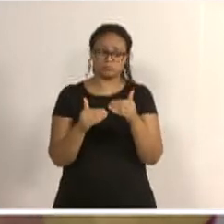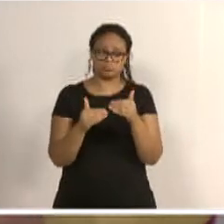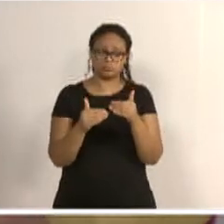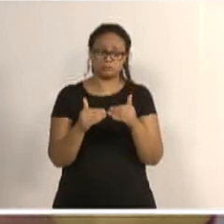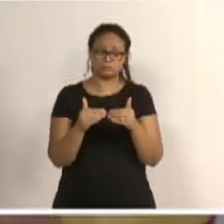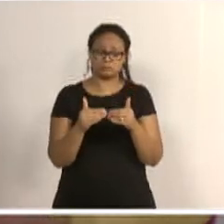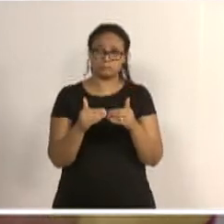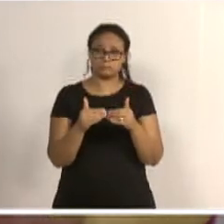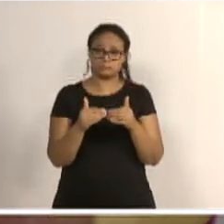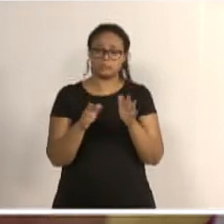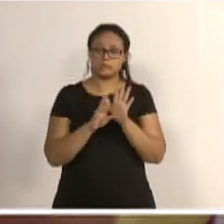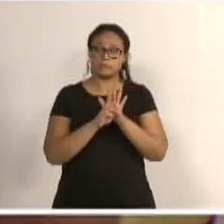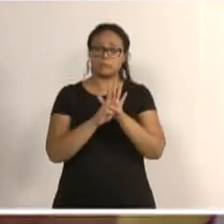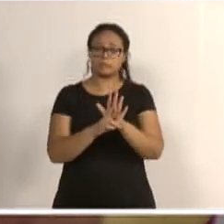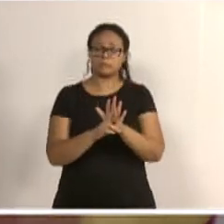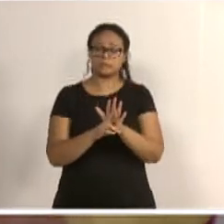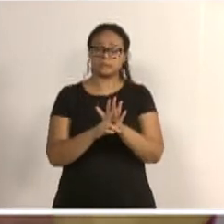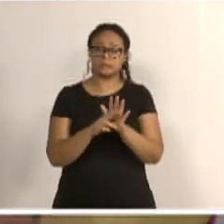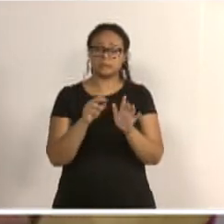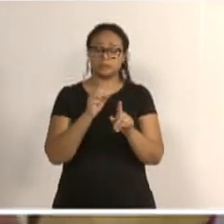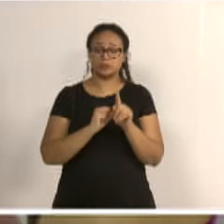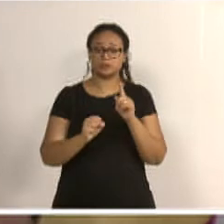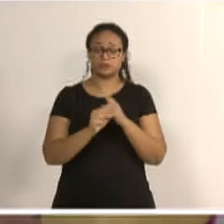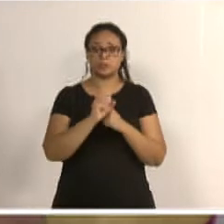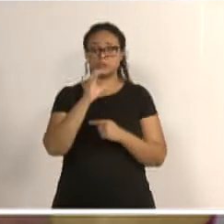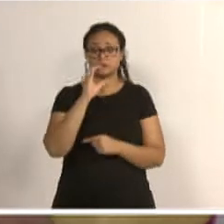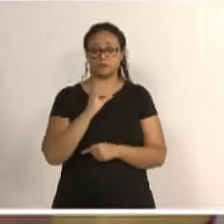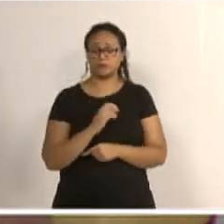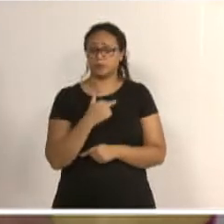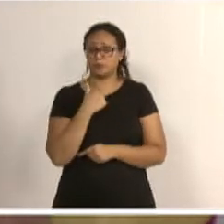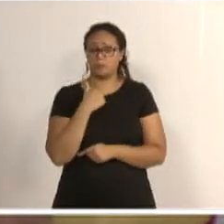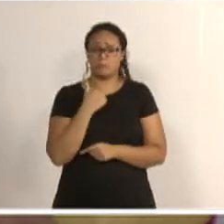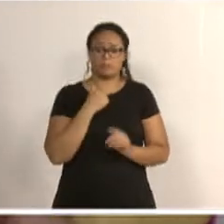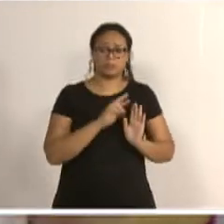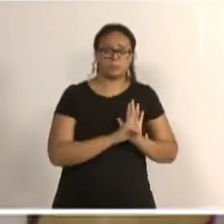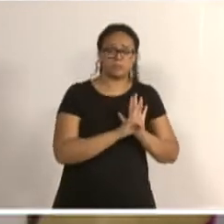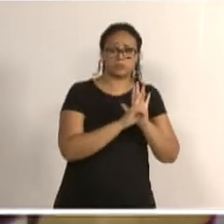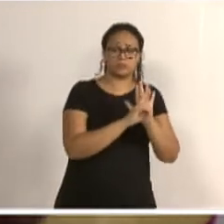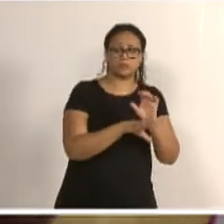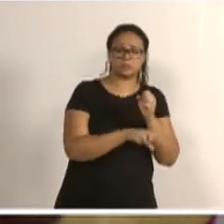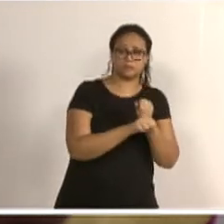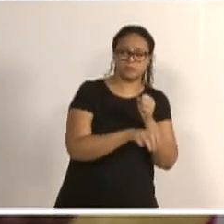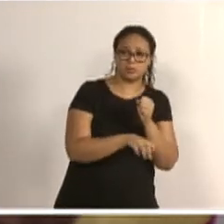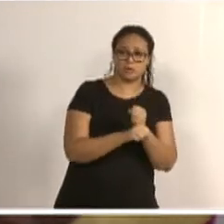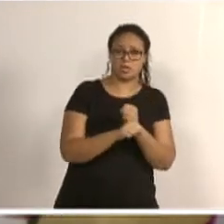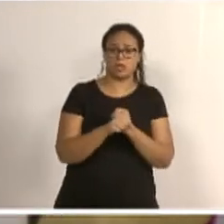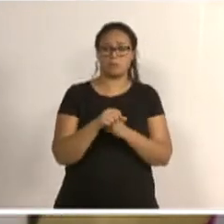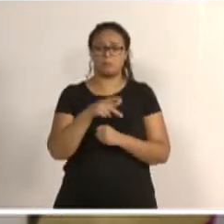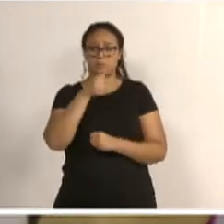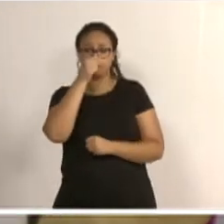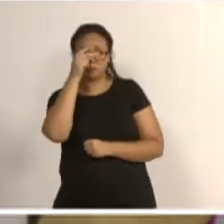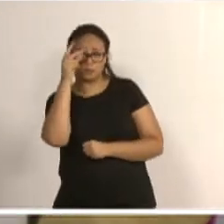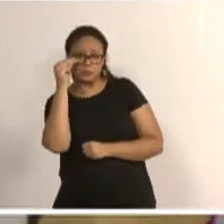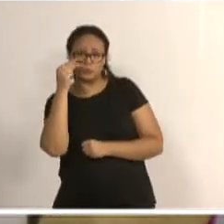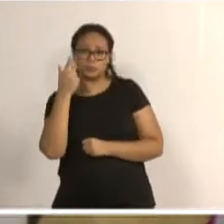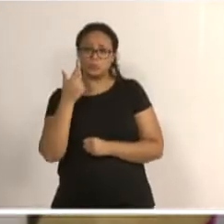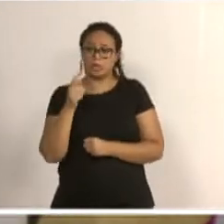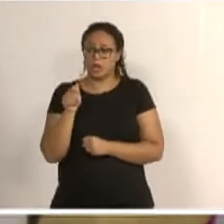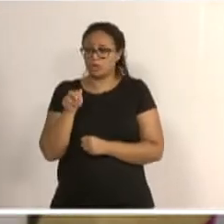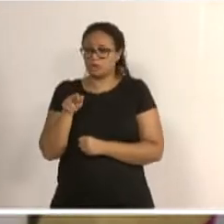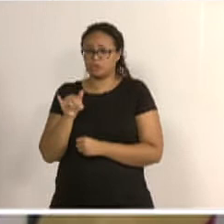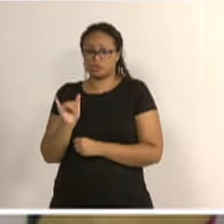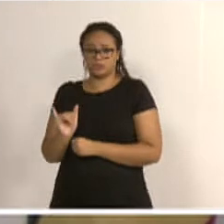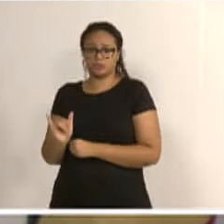não cabe ali ter representante da Prefeitura, CETERB, Piracicabana, AGIR e da população